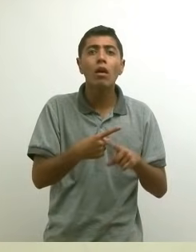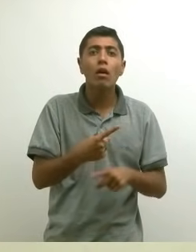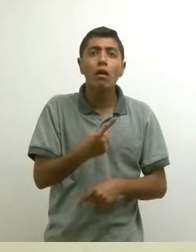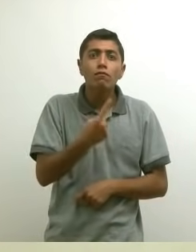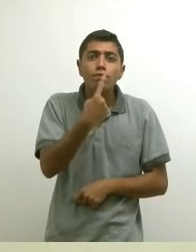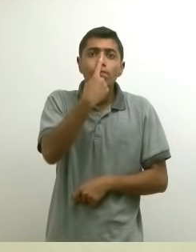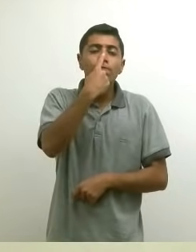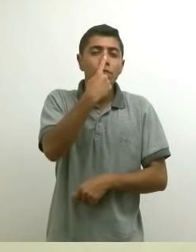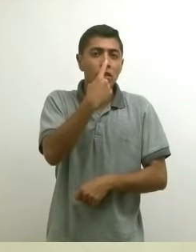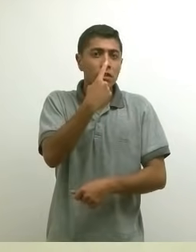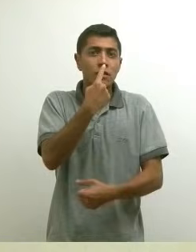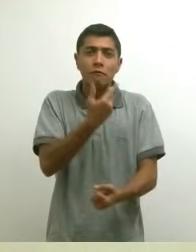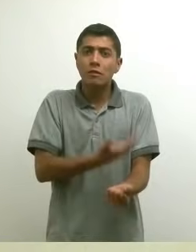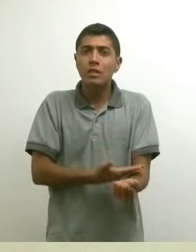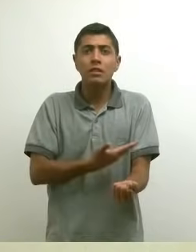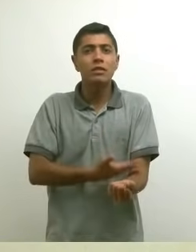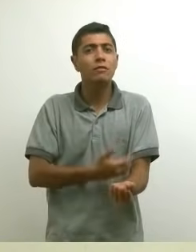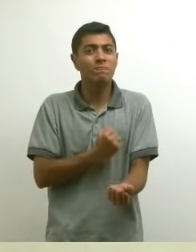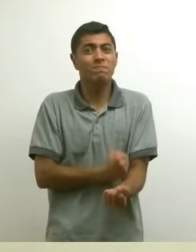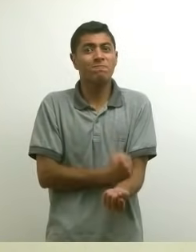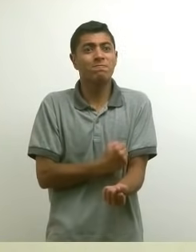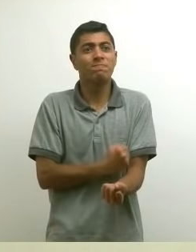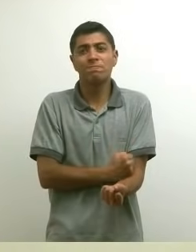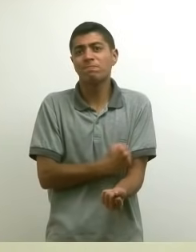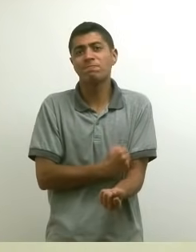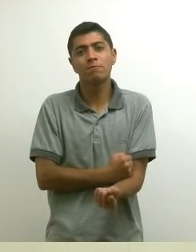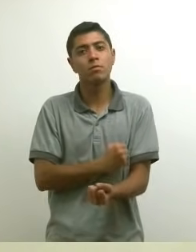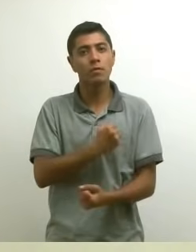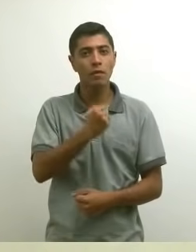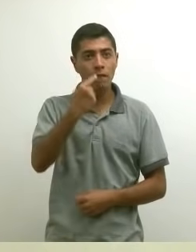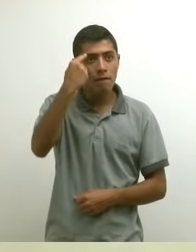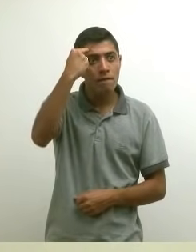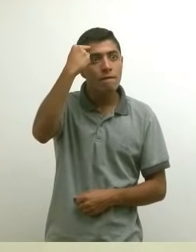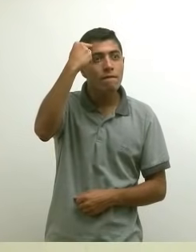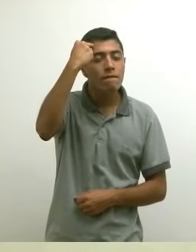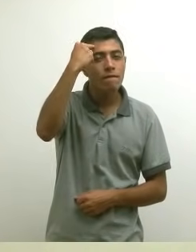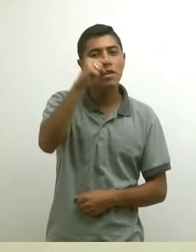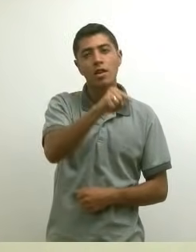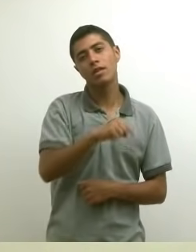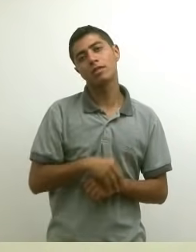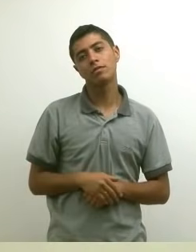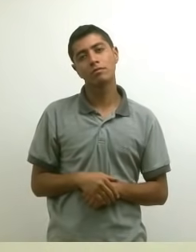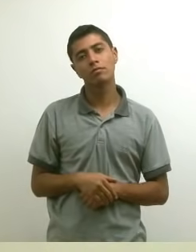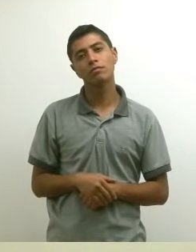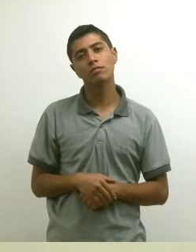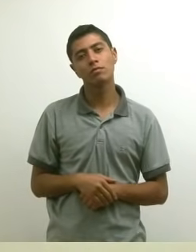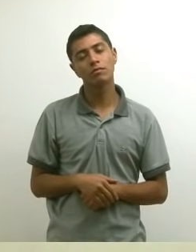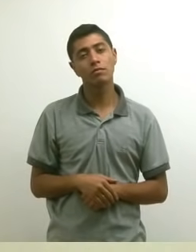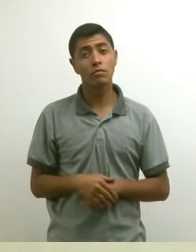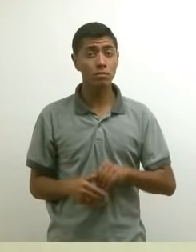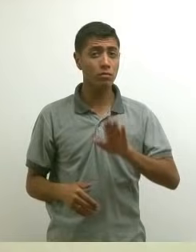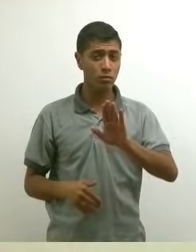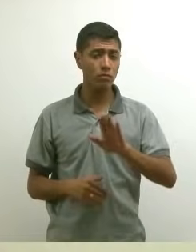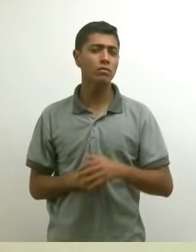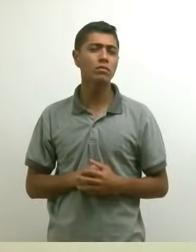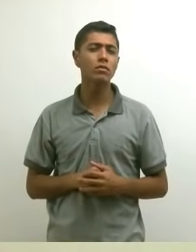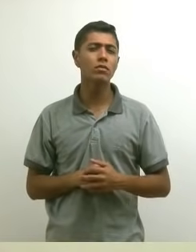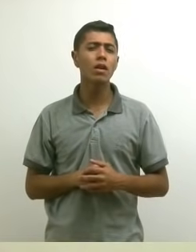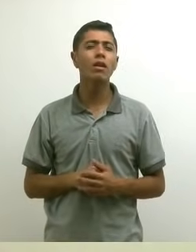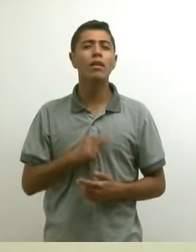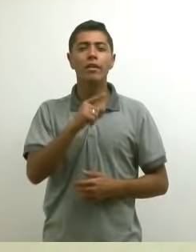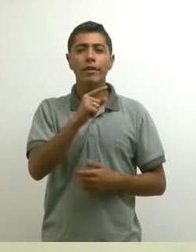mais que eu tenha ficado com raiva do inicialmente do do pai da pipa